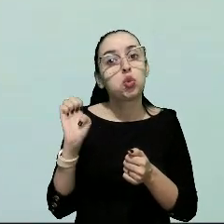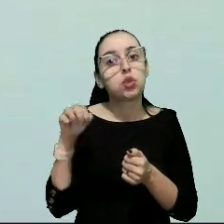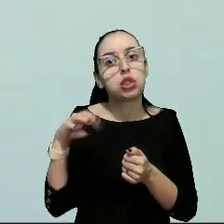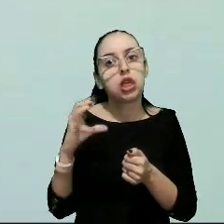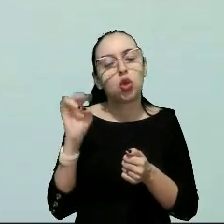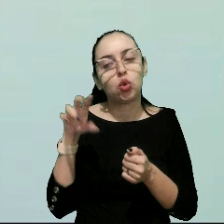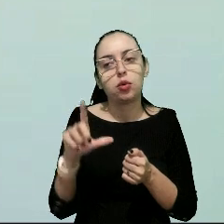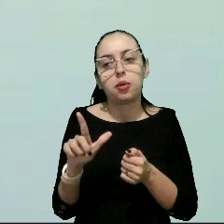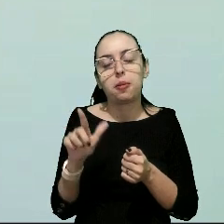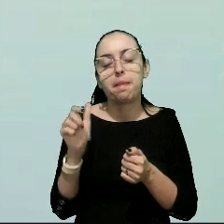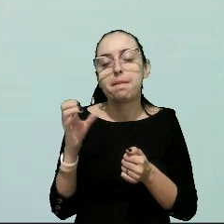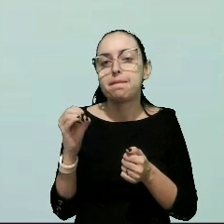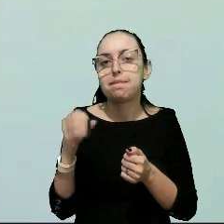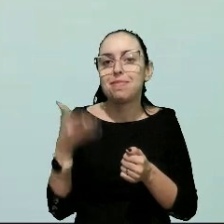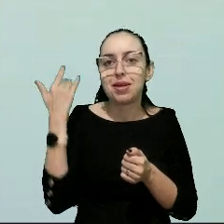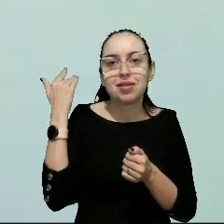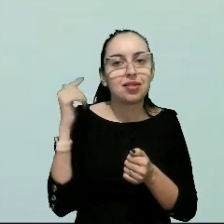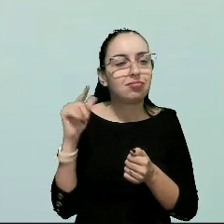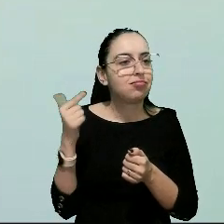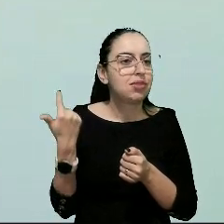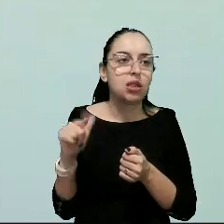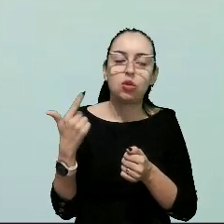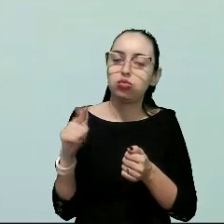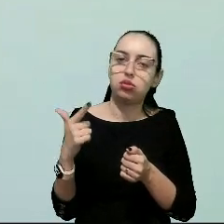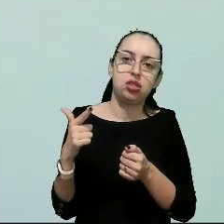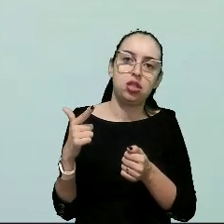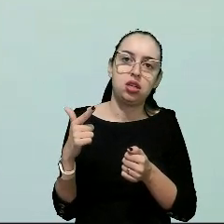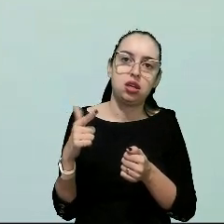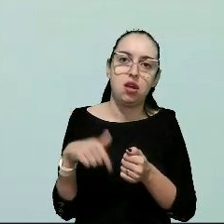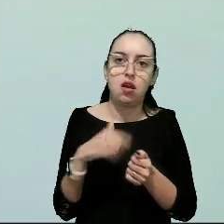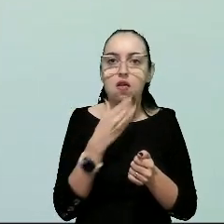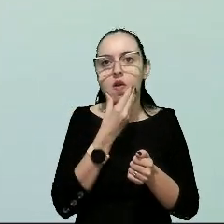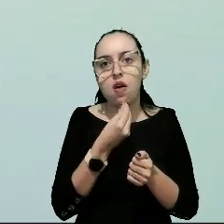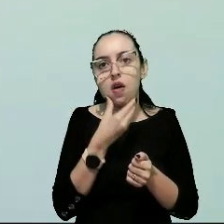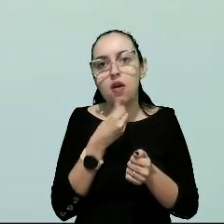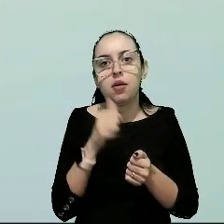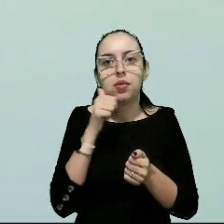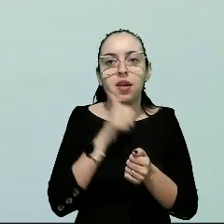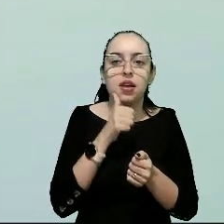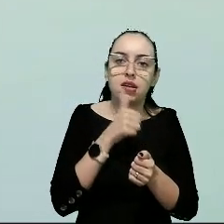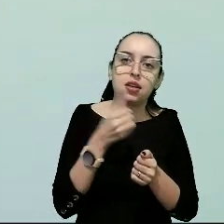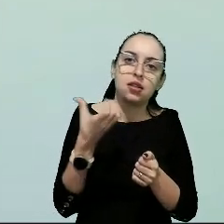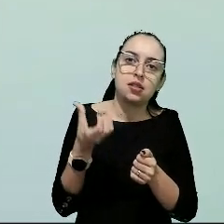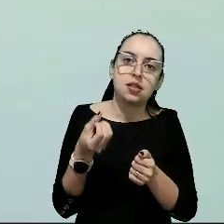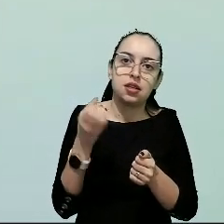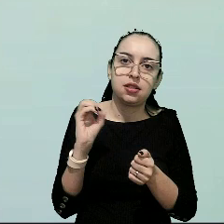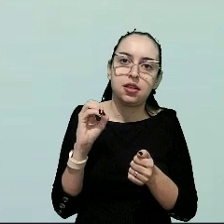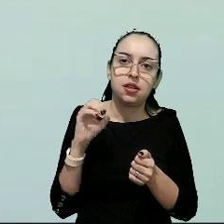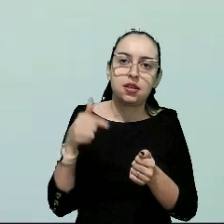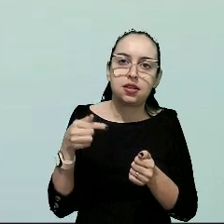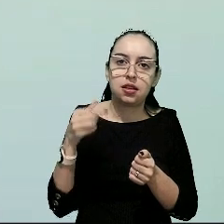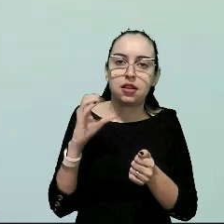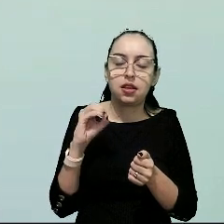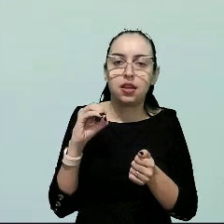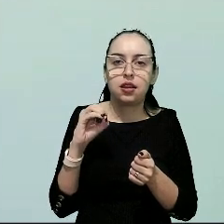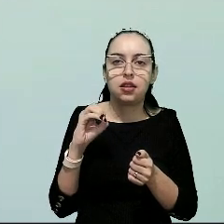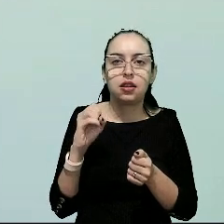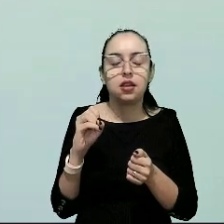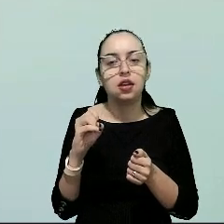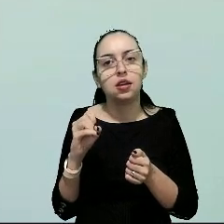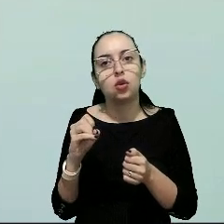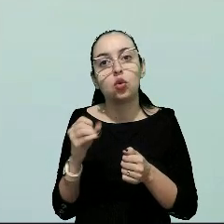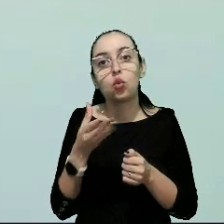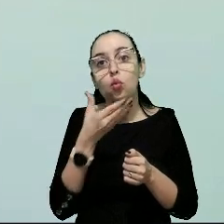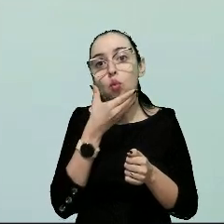passado. Até recentemente, nós não tínhamos homens e mulheres de 60, 70 anos com